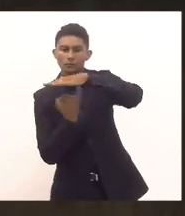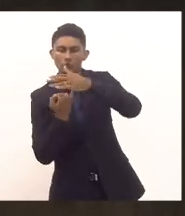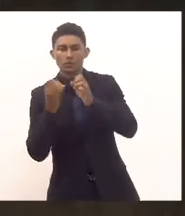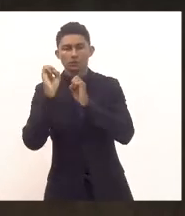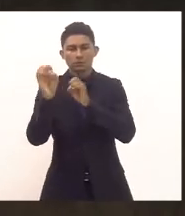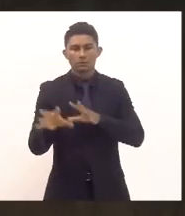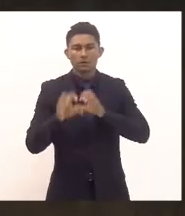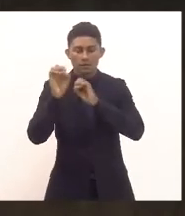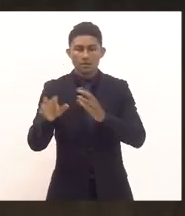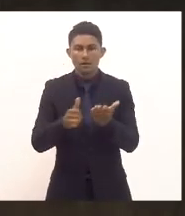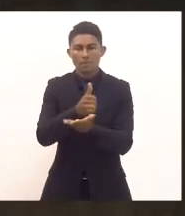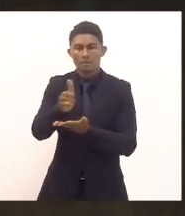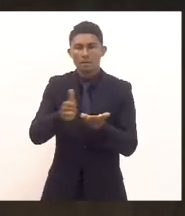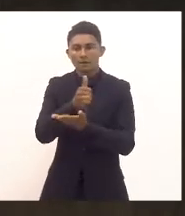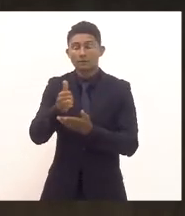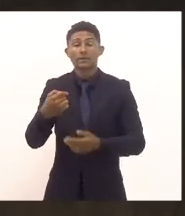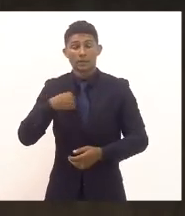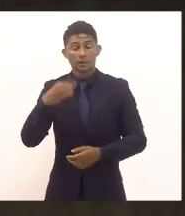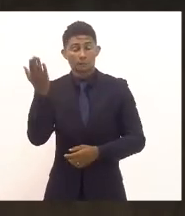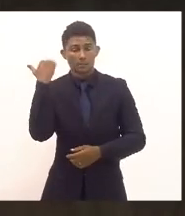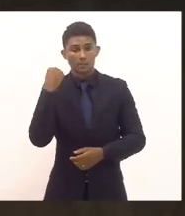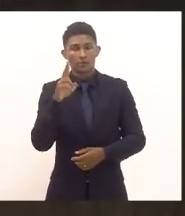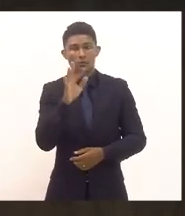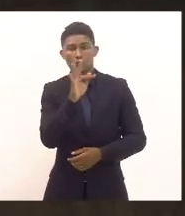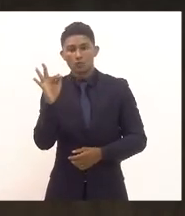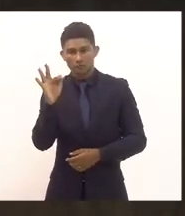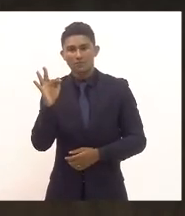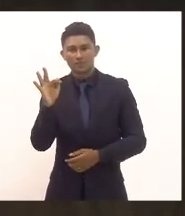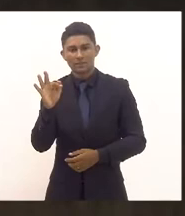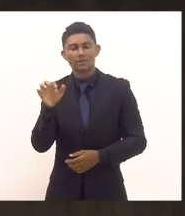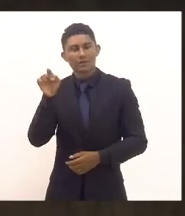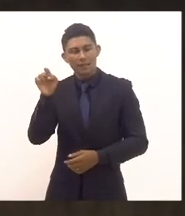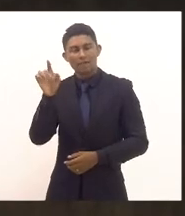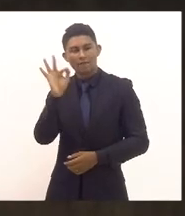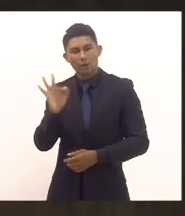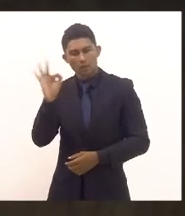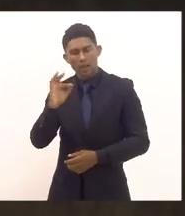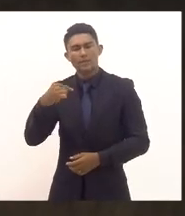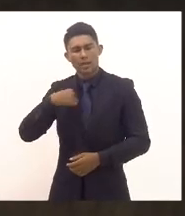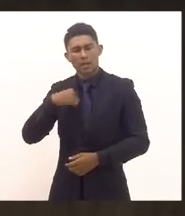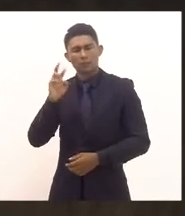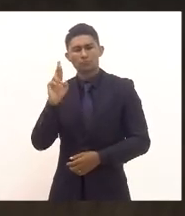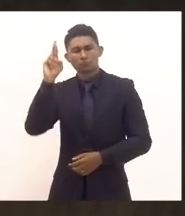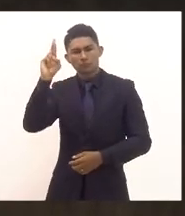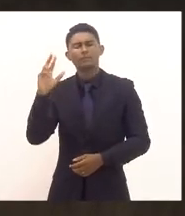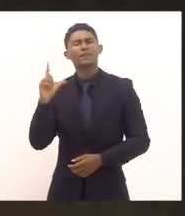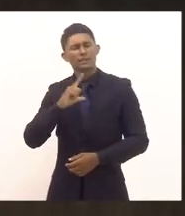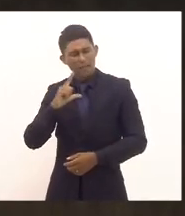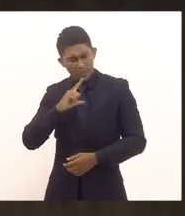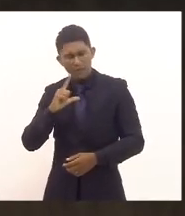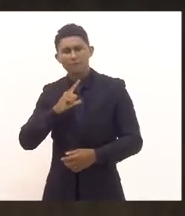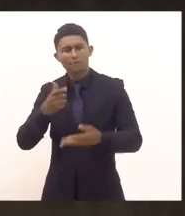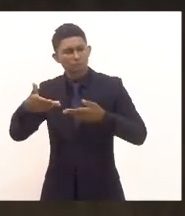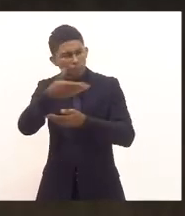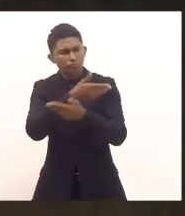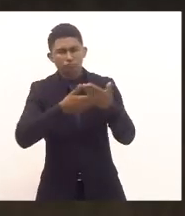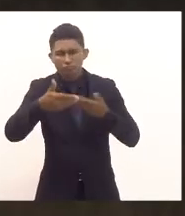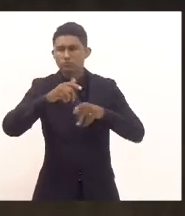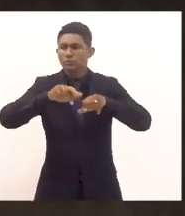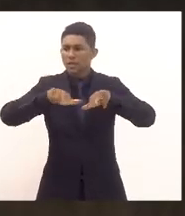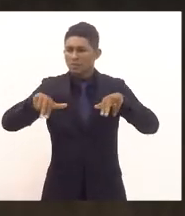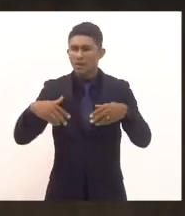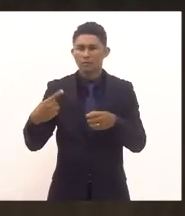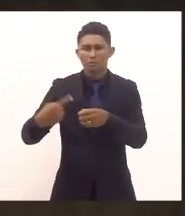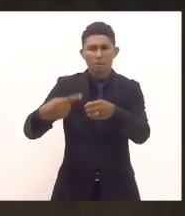o Dirigir à faculdade de educação da UFU vários anos e nós tivemos vários programas de cooperação um rede pública de Educação Básica em